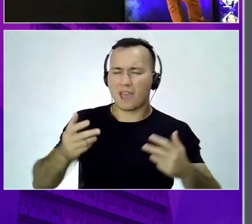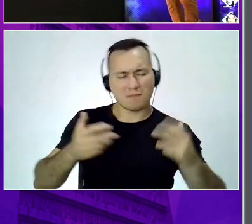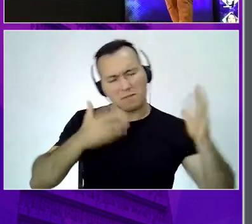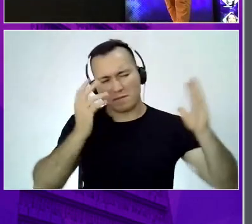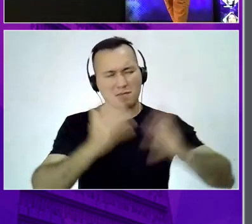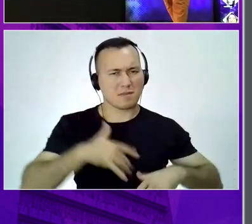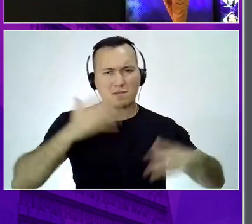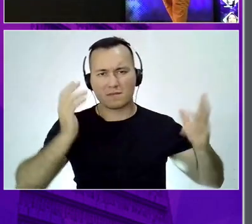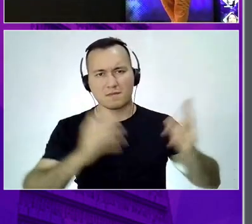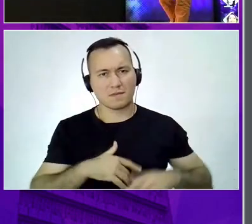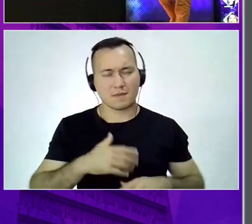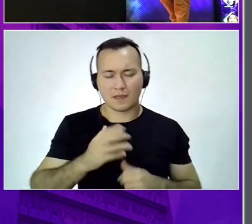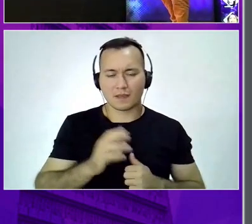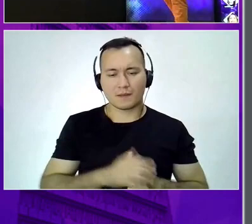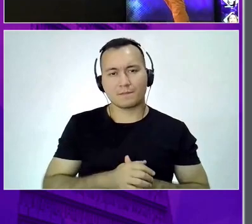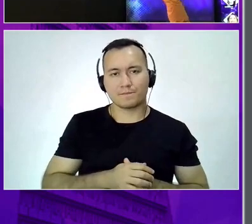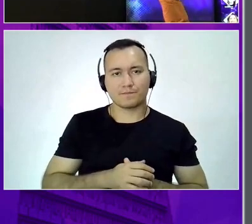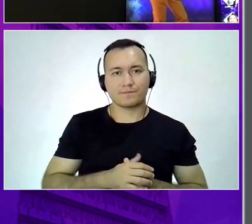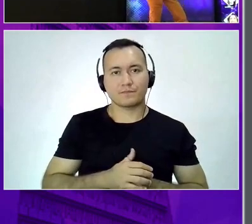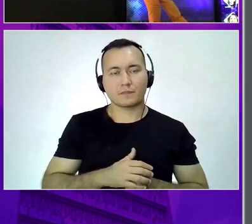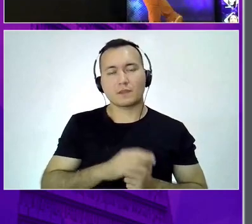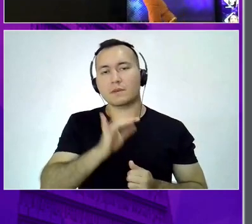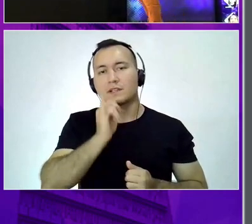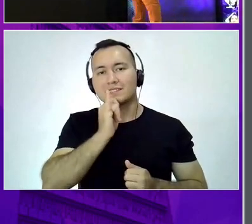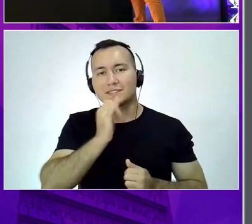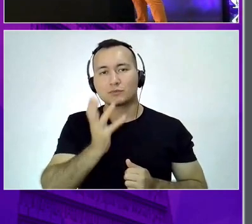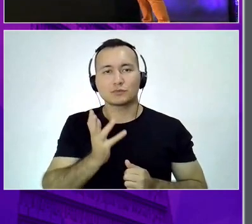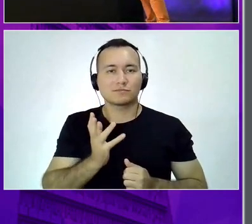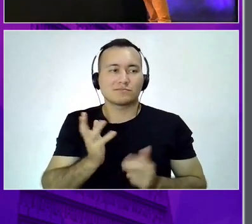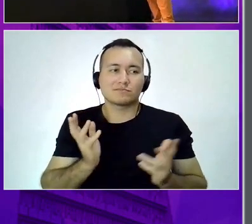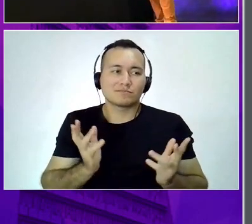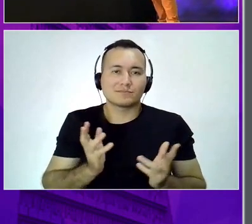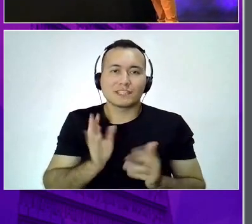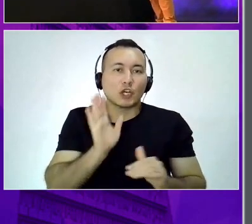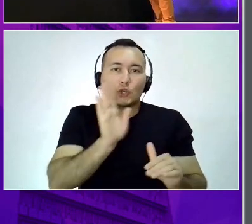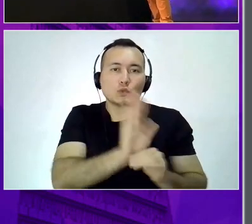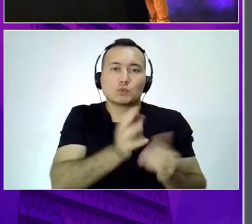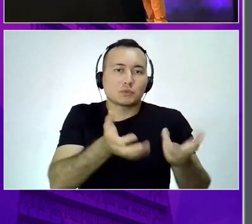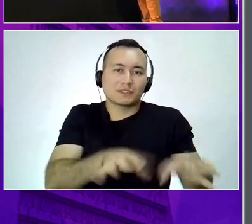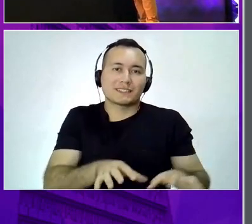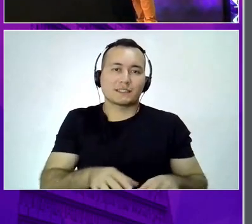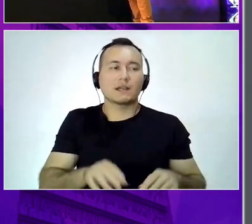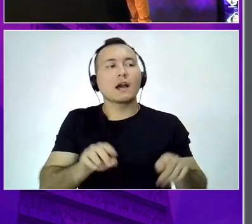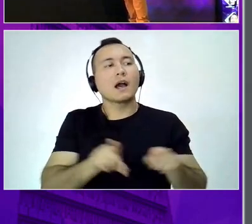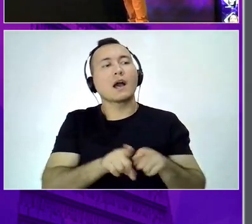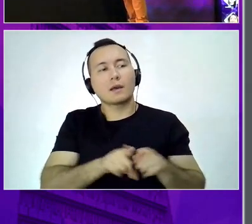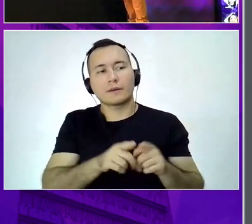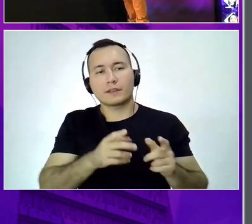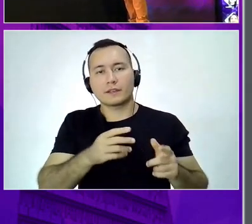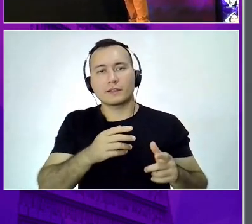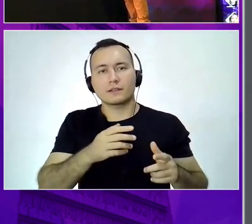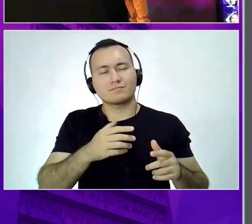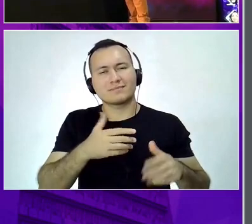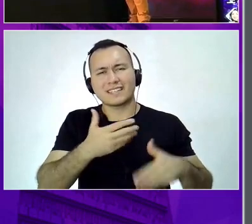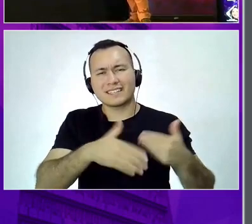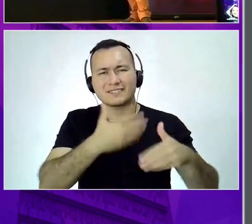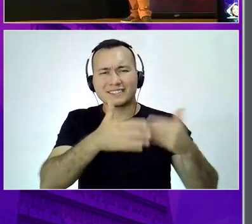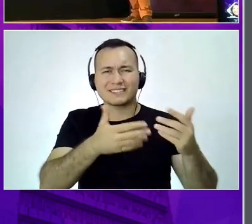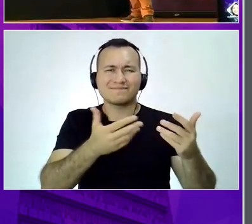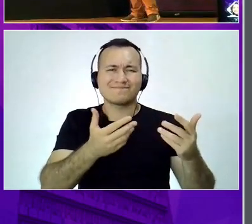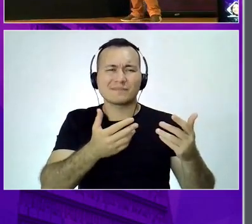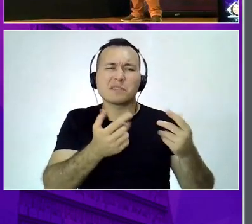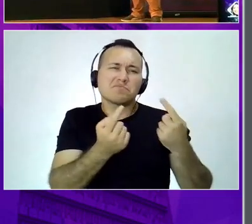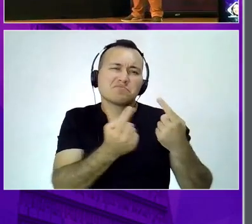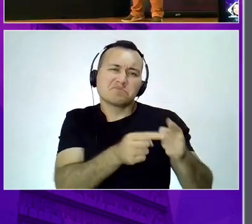nada, né? Só ignora. Ele fica incomodando, né? E geralmente não atrapalha muito, né? Só